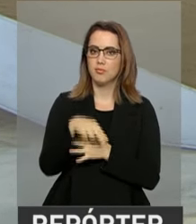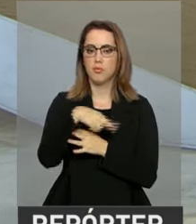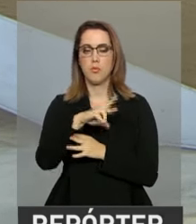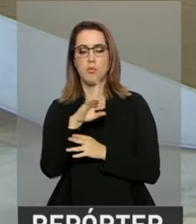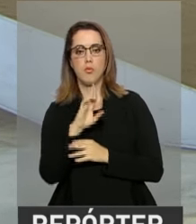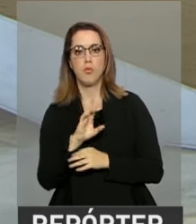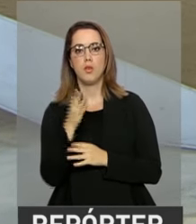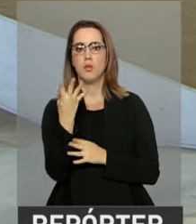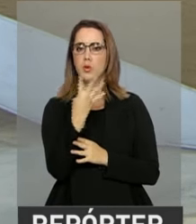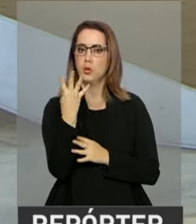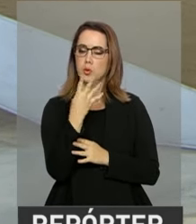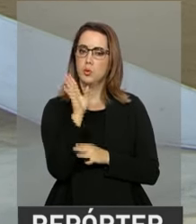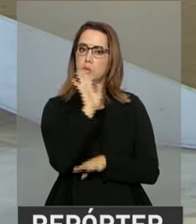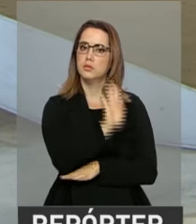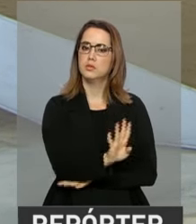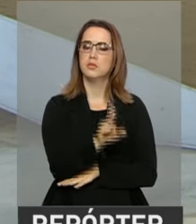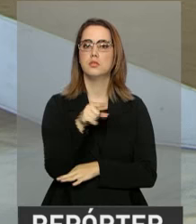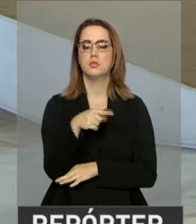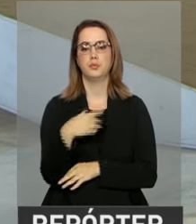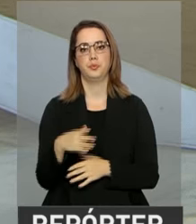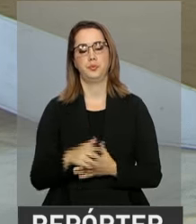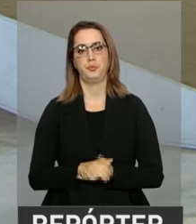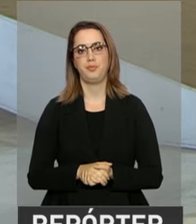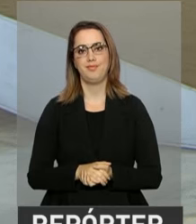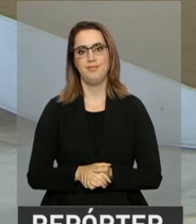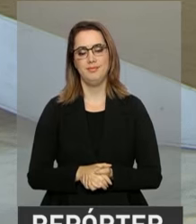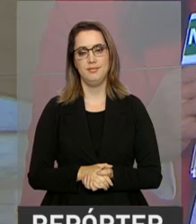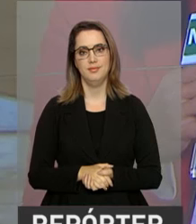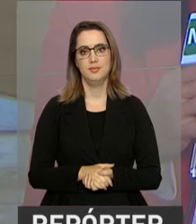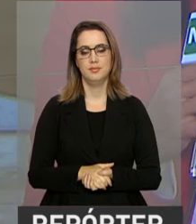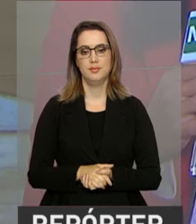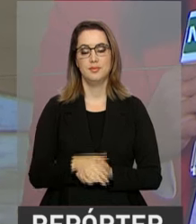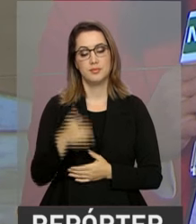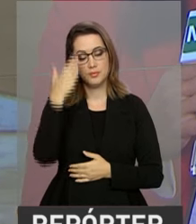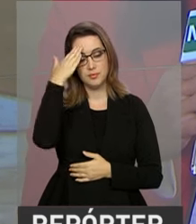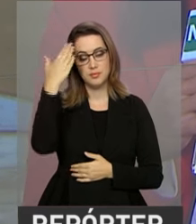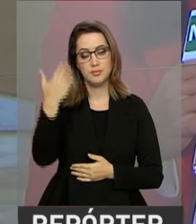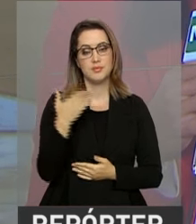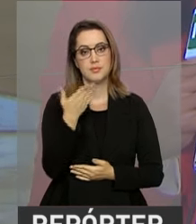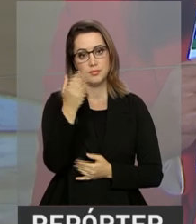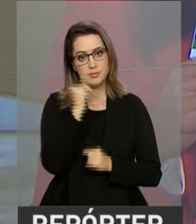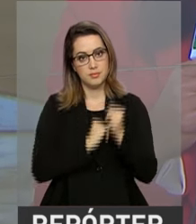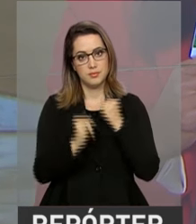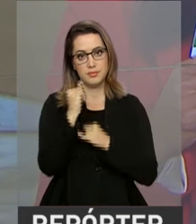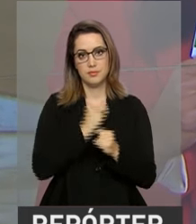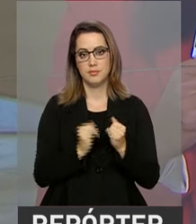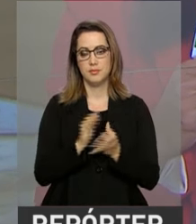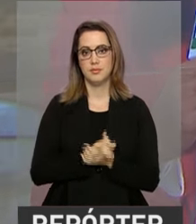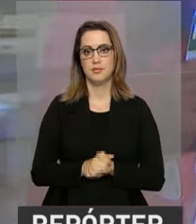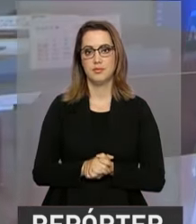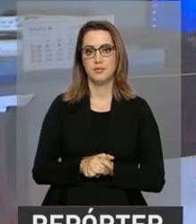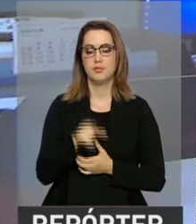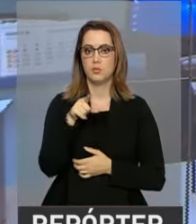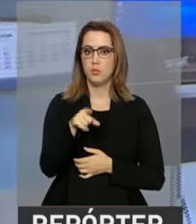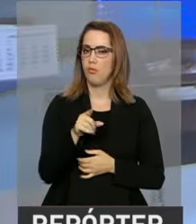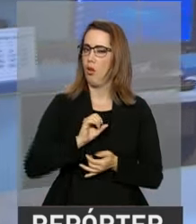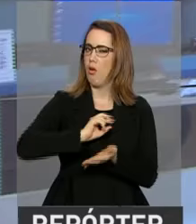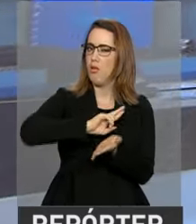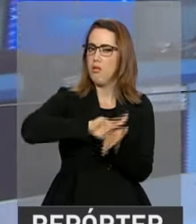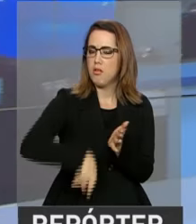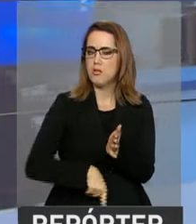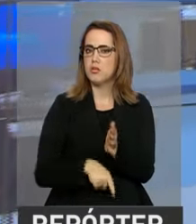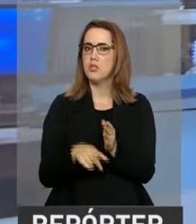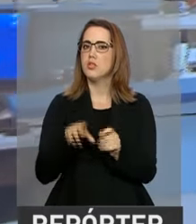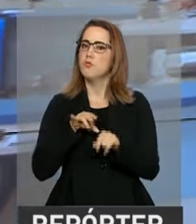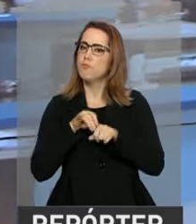a partir das 4 horas da tarde ao vivo Leandro obrigado Paula pelas informações e olha vários sites na